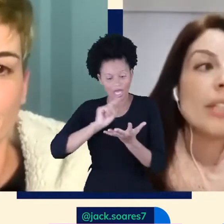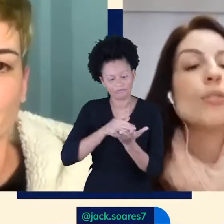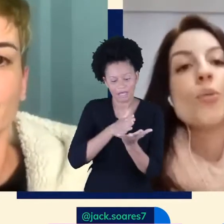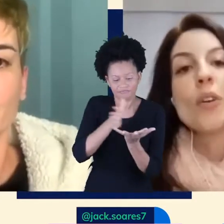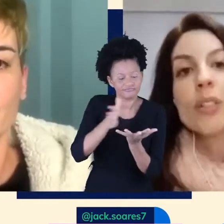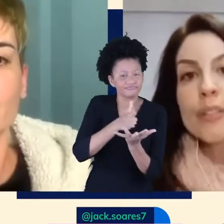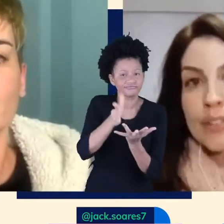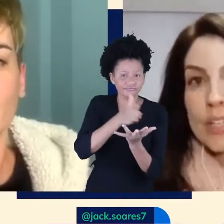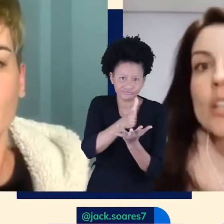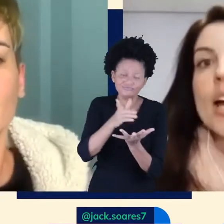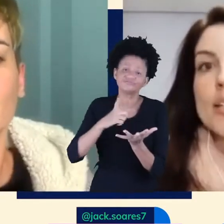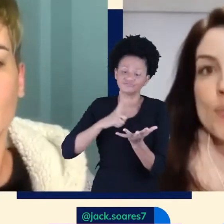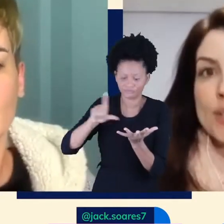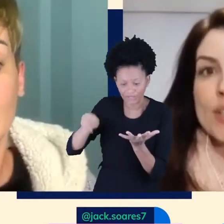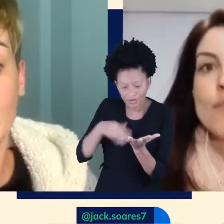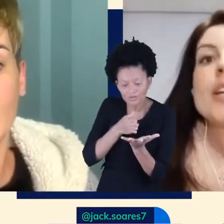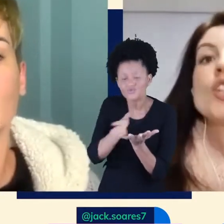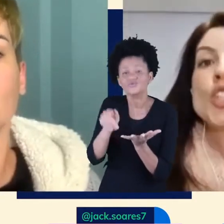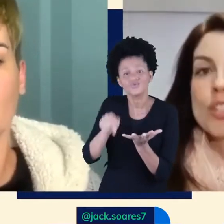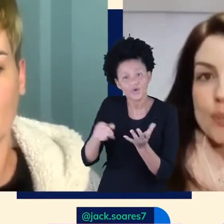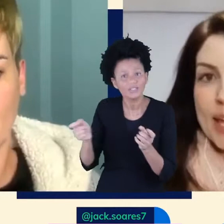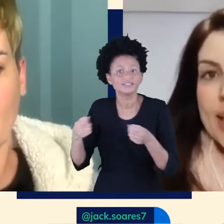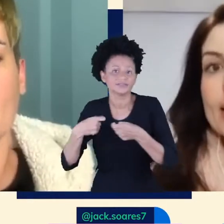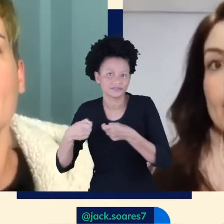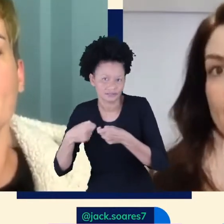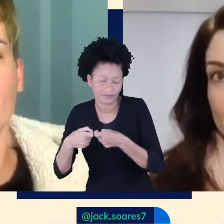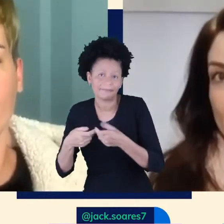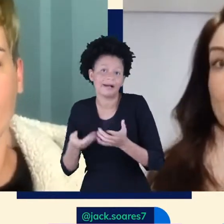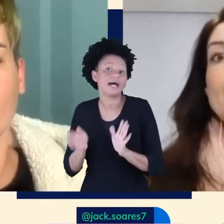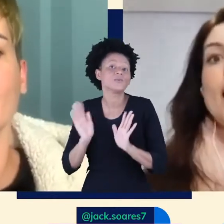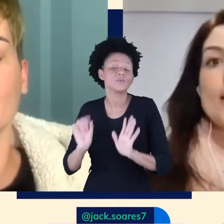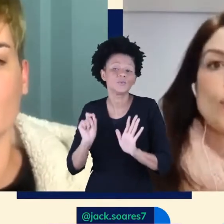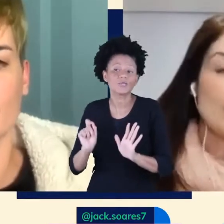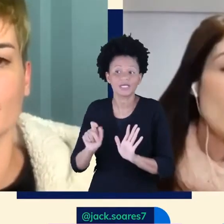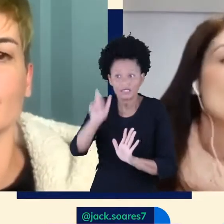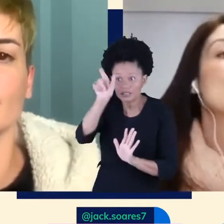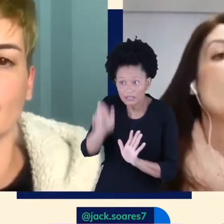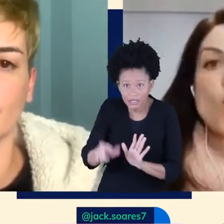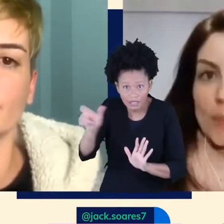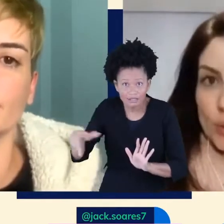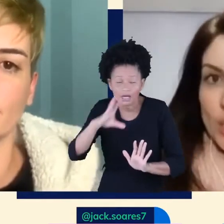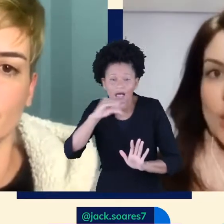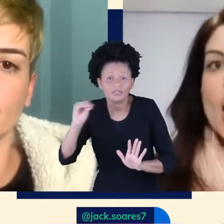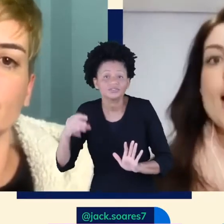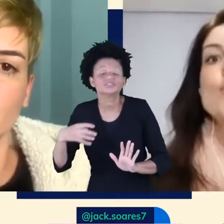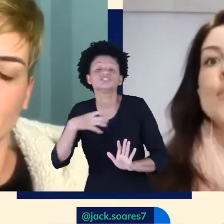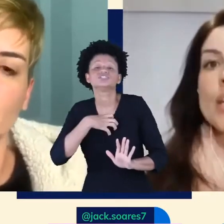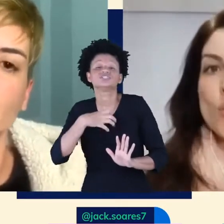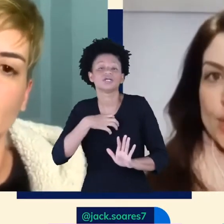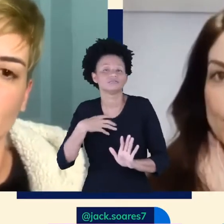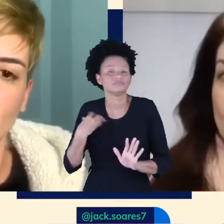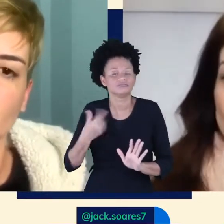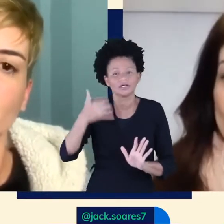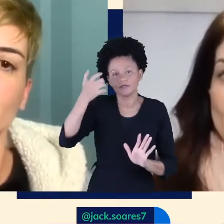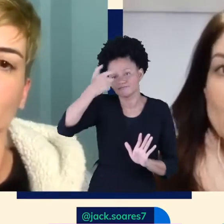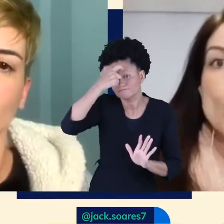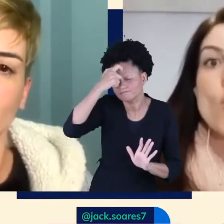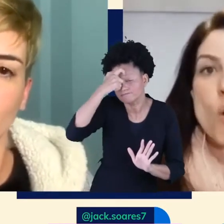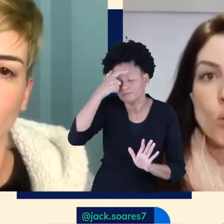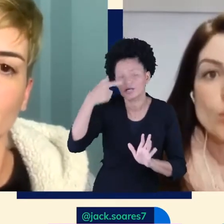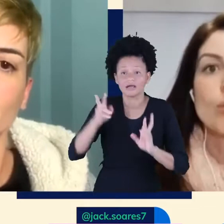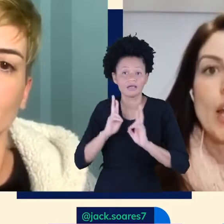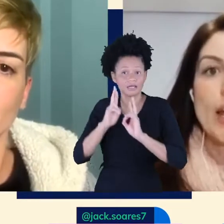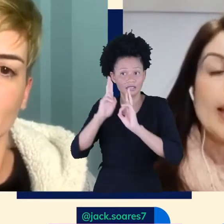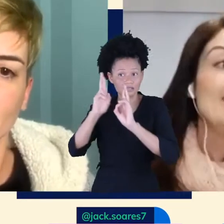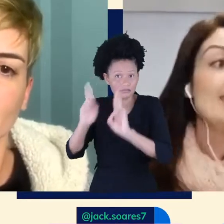eu tô falando de uma outra faixa etária específica que a gente espera que essa atividade venha com maturidade, venha com respeito a si e